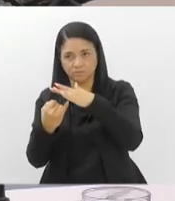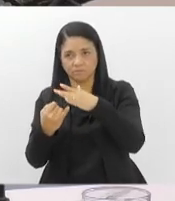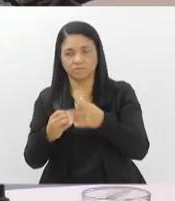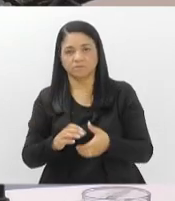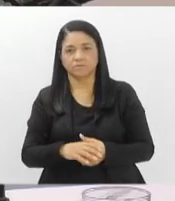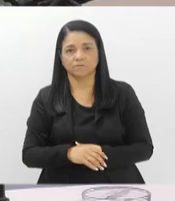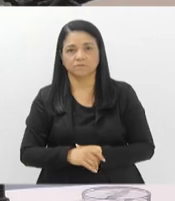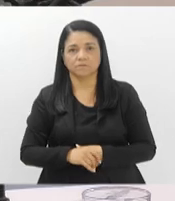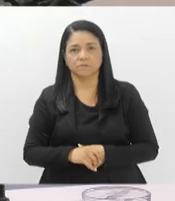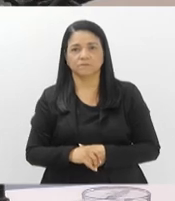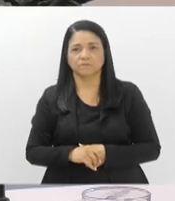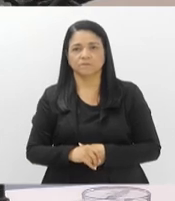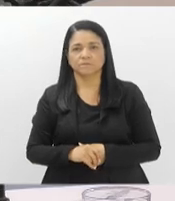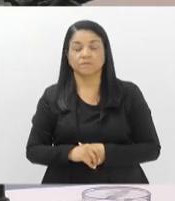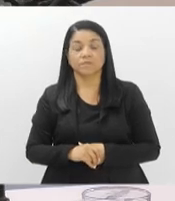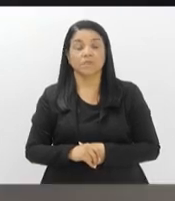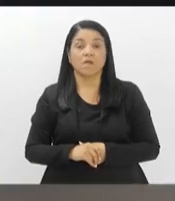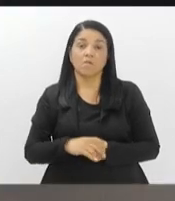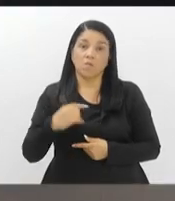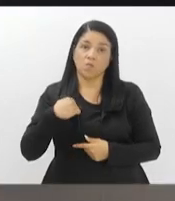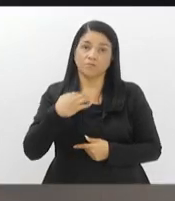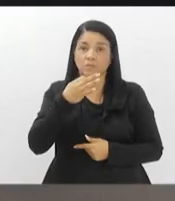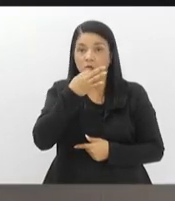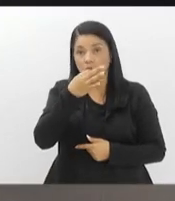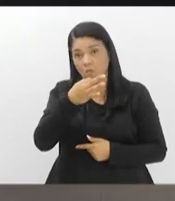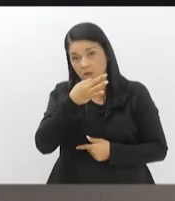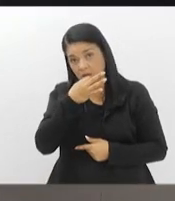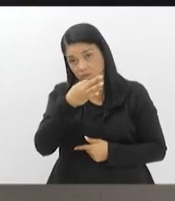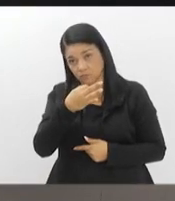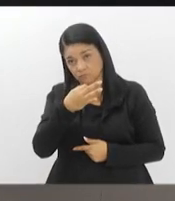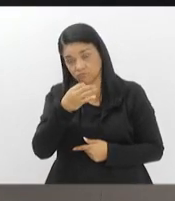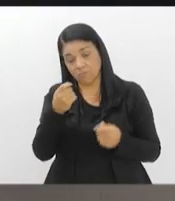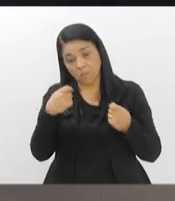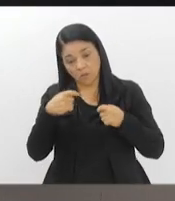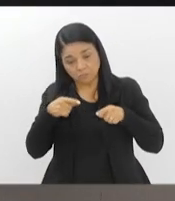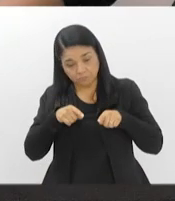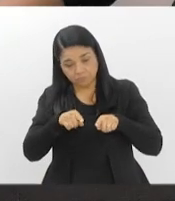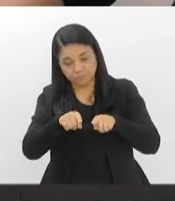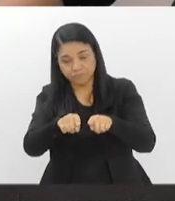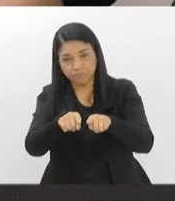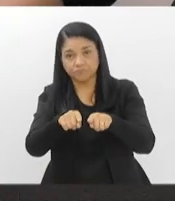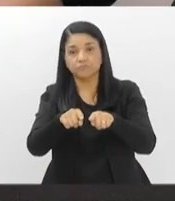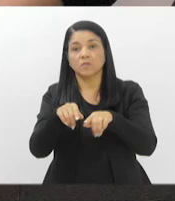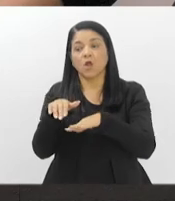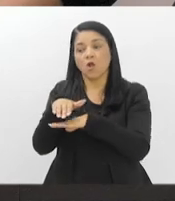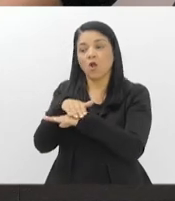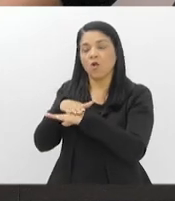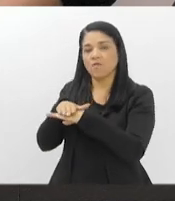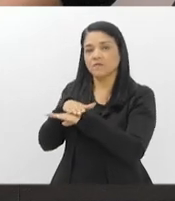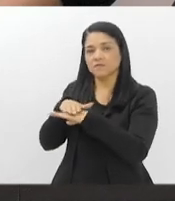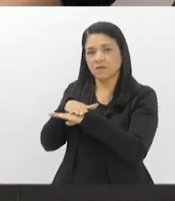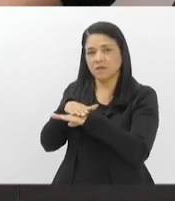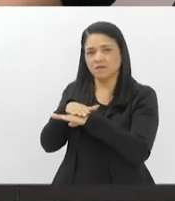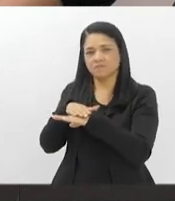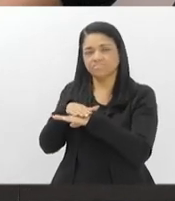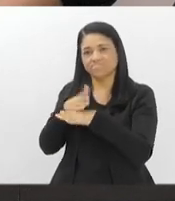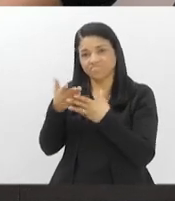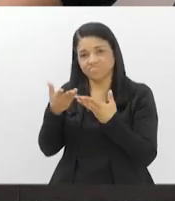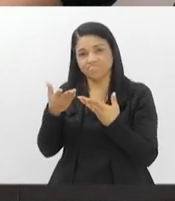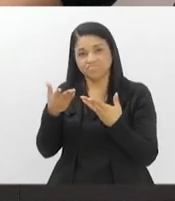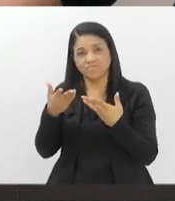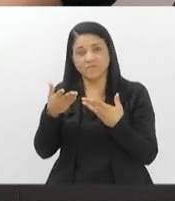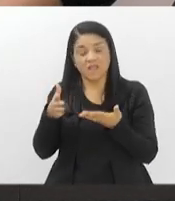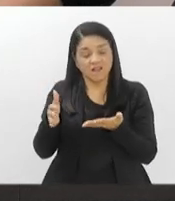óg não eu eu acho até deputada que a gente pode paralelamente convidar para conversar não necessariamente porque eu acho que é